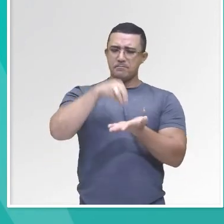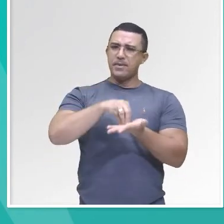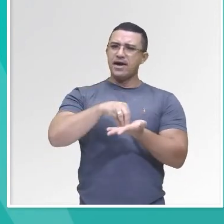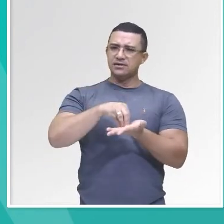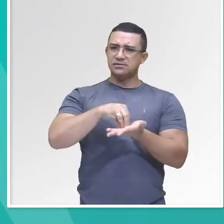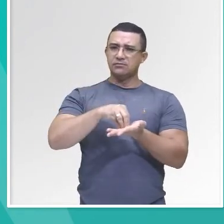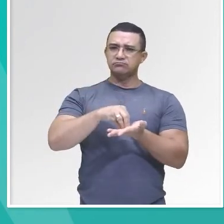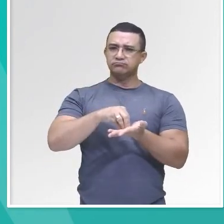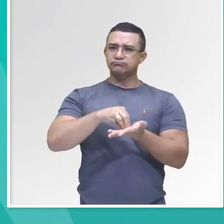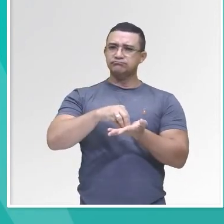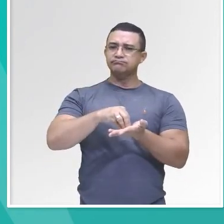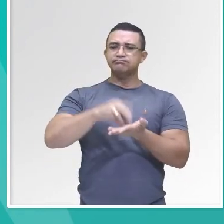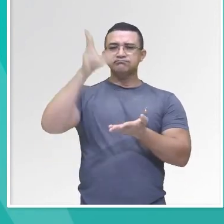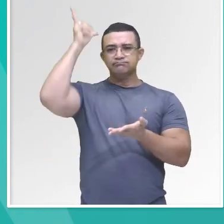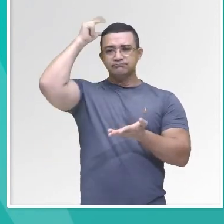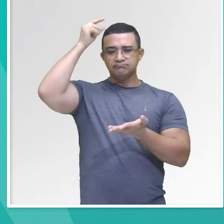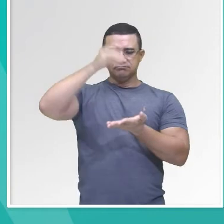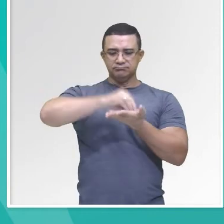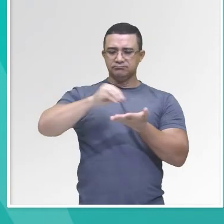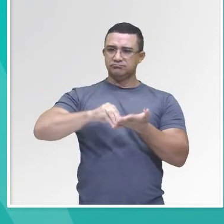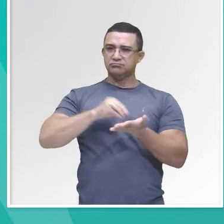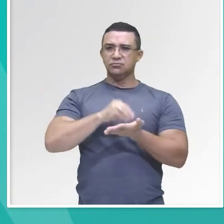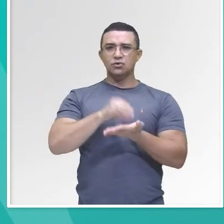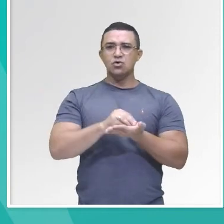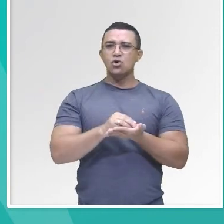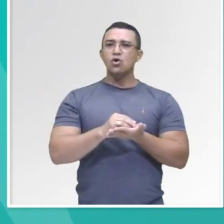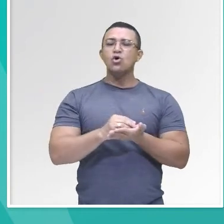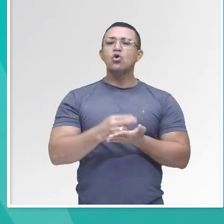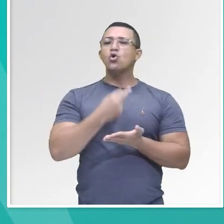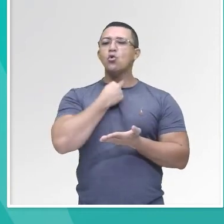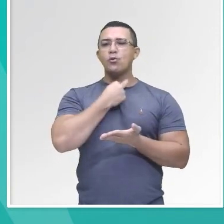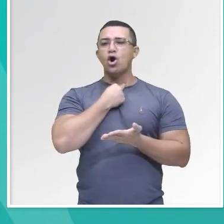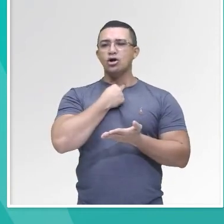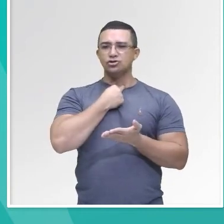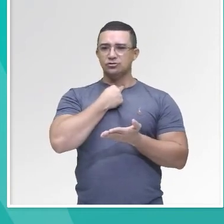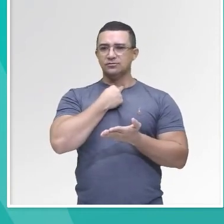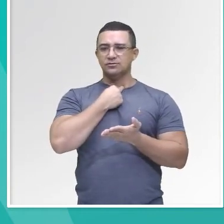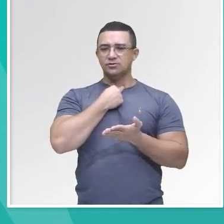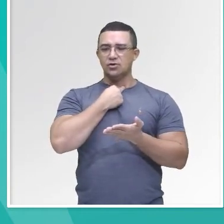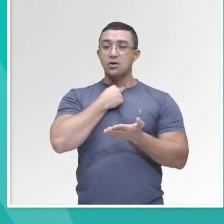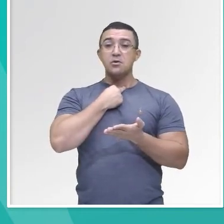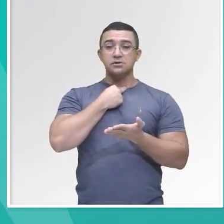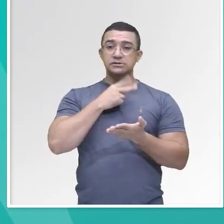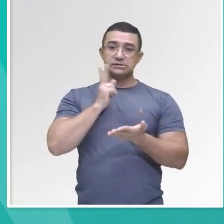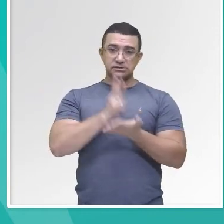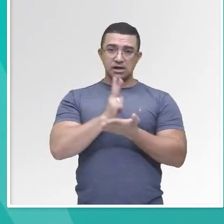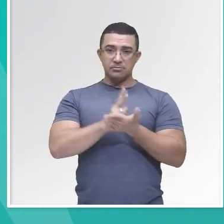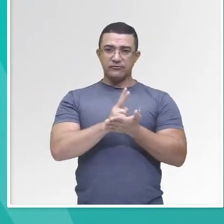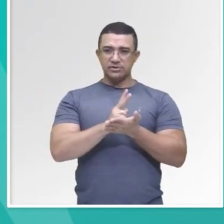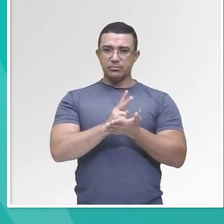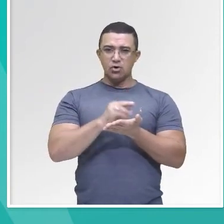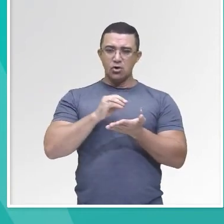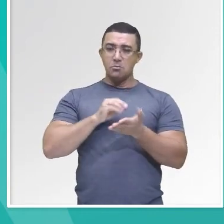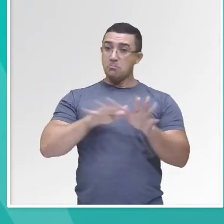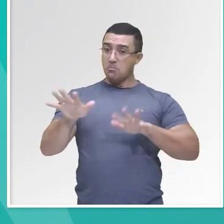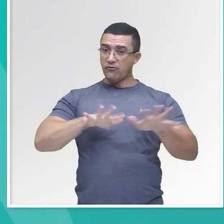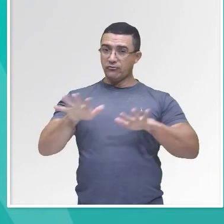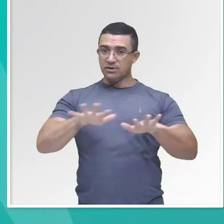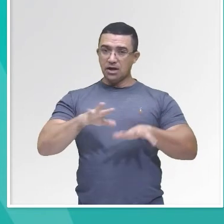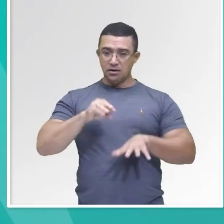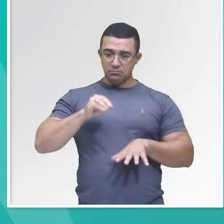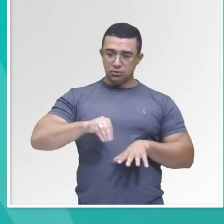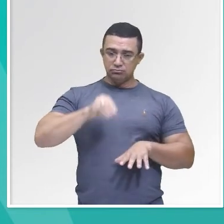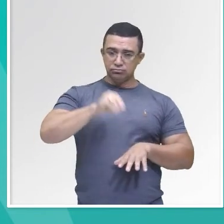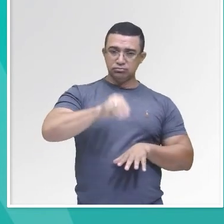de xadrez que não pode mover-se para trás, ou seja, ele movimenta-se